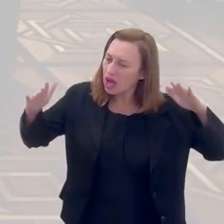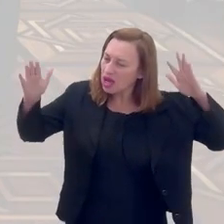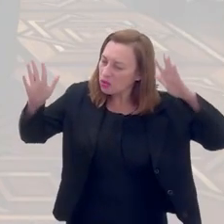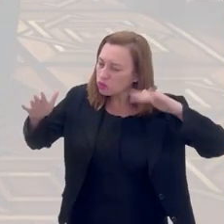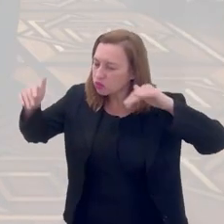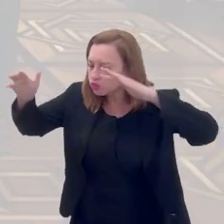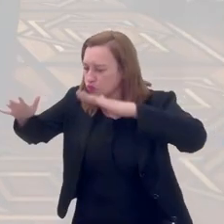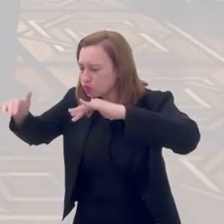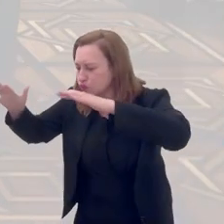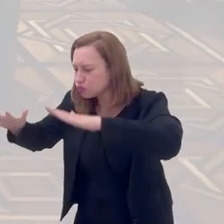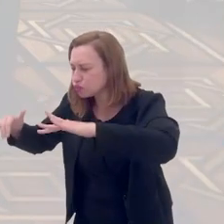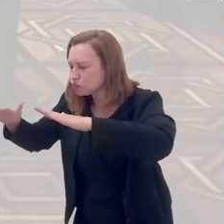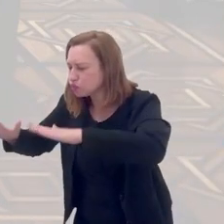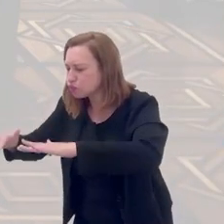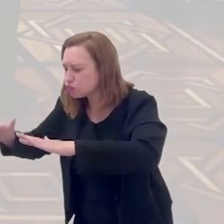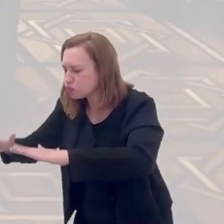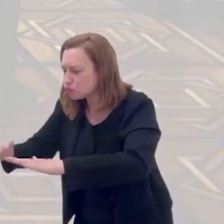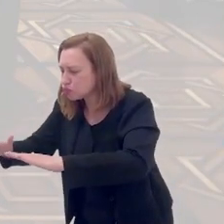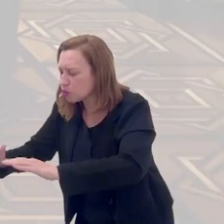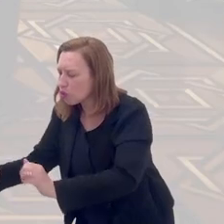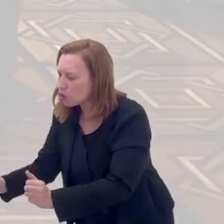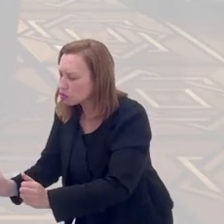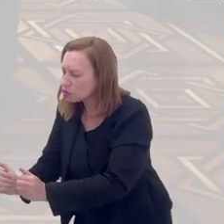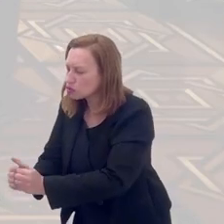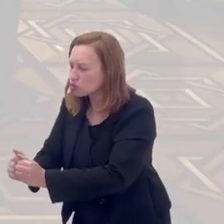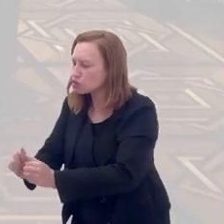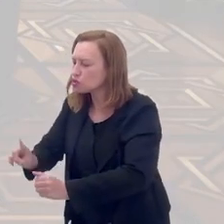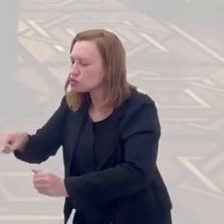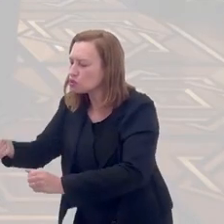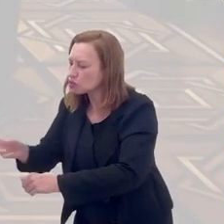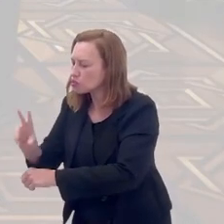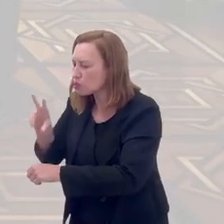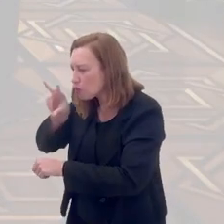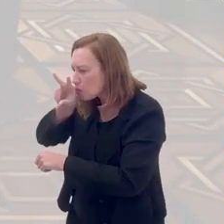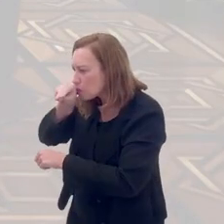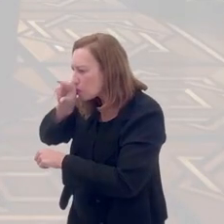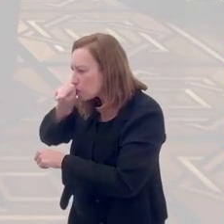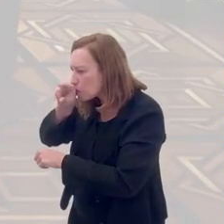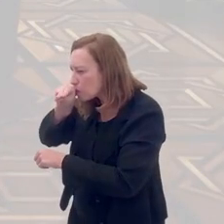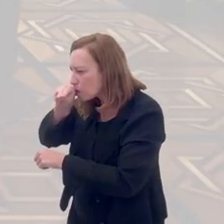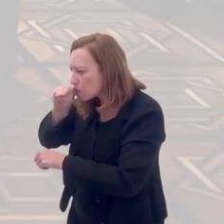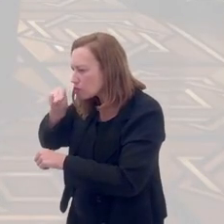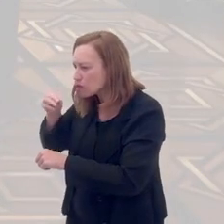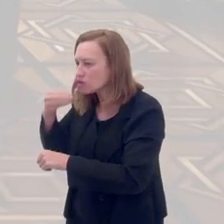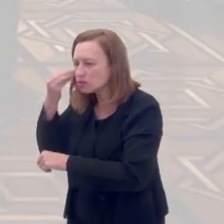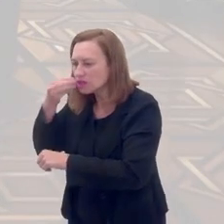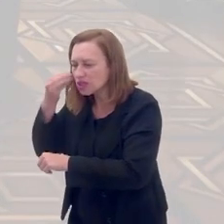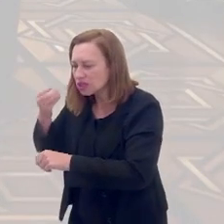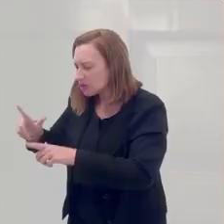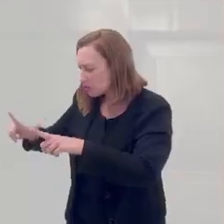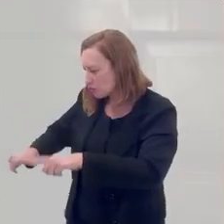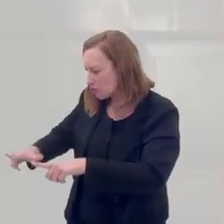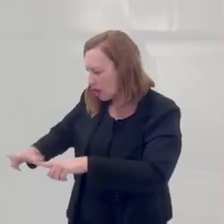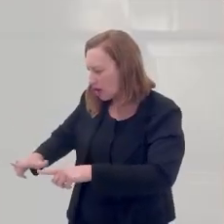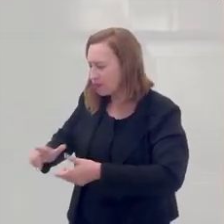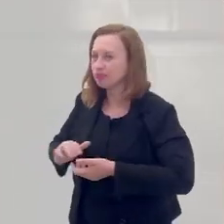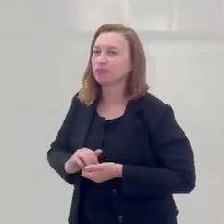então desceu ficou ali naquele cercado e passou a conviver naquele lugar